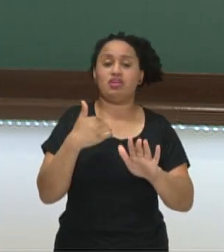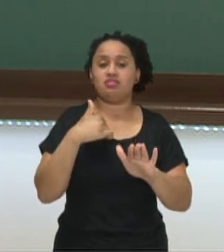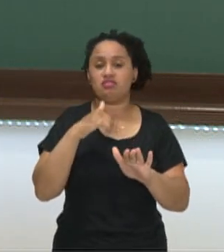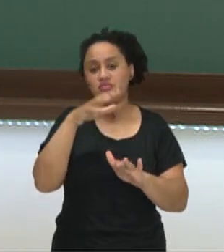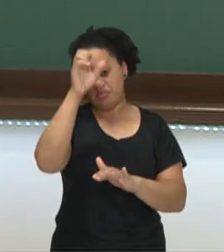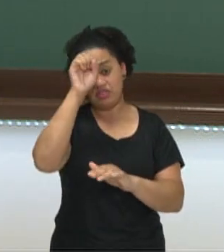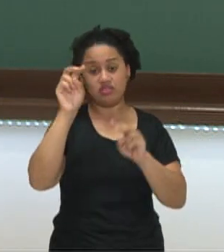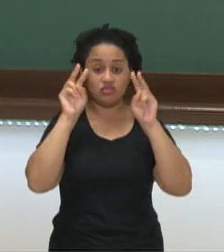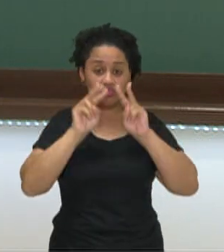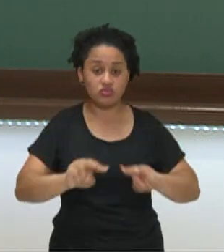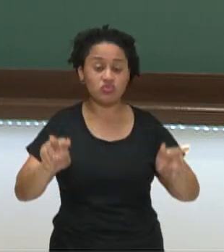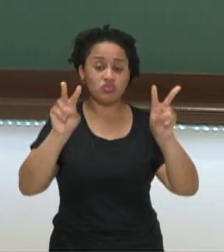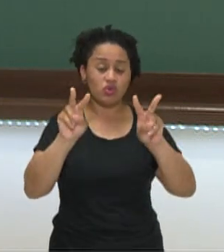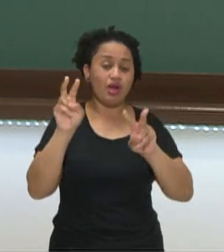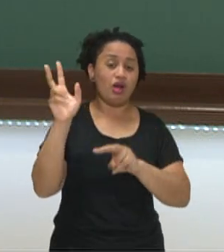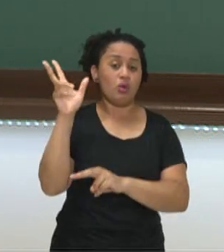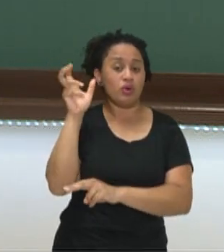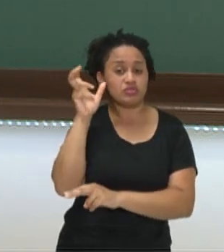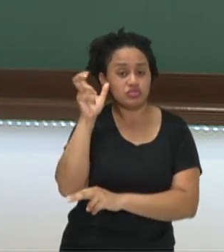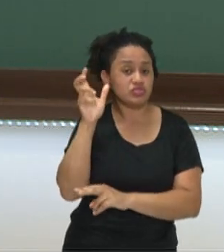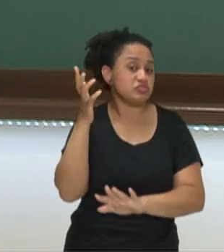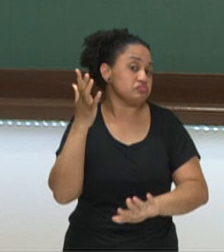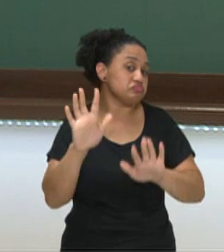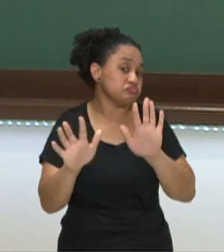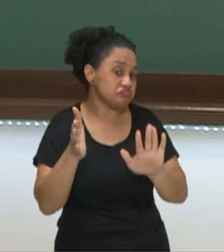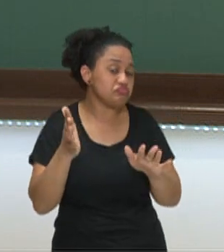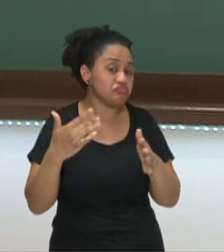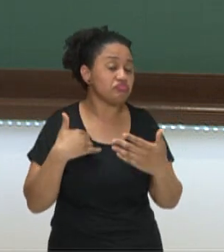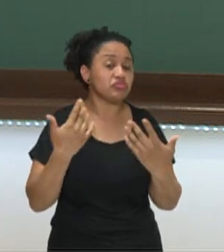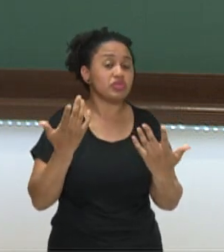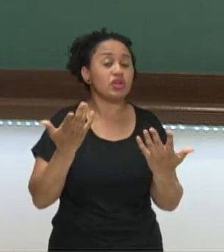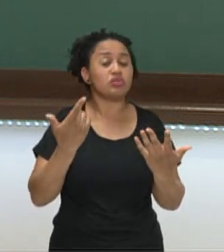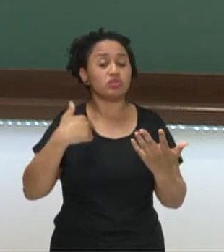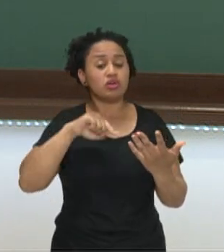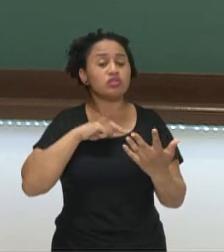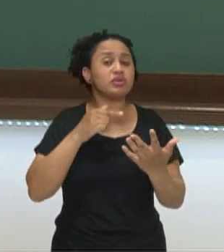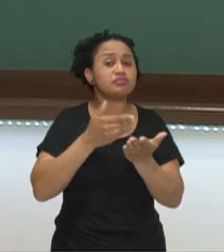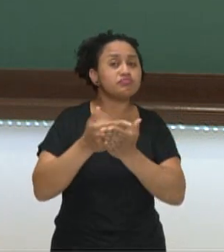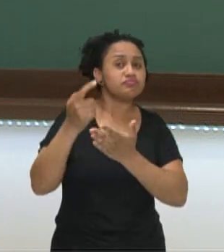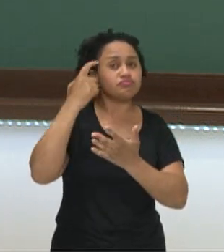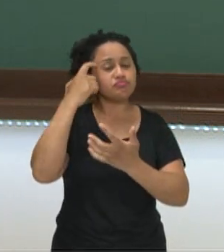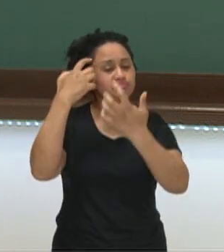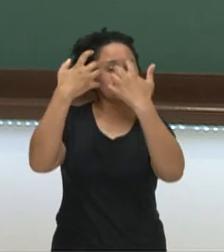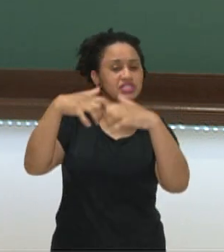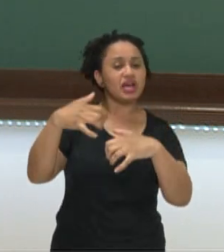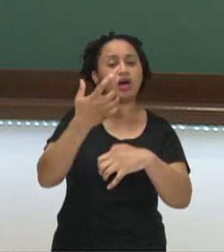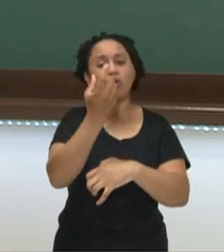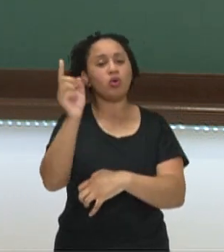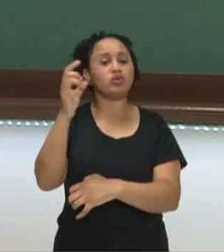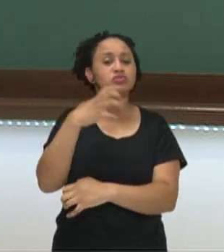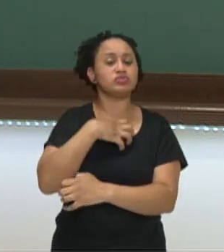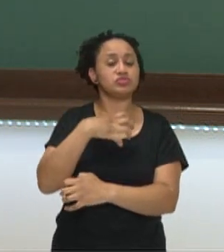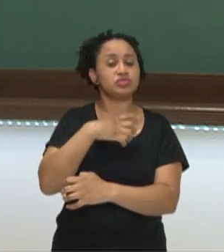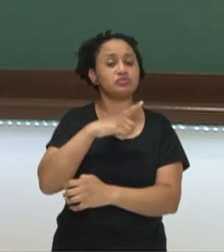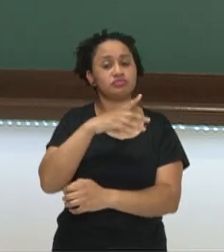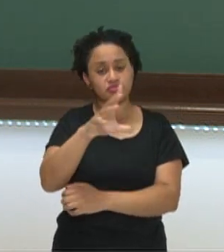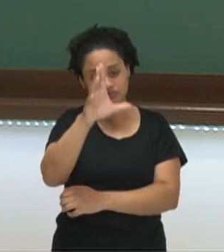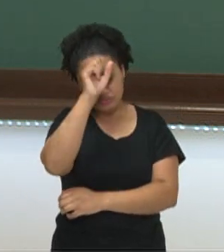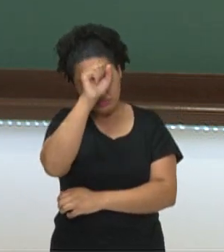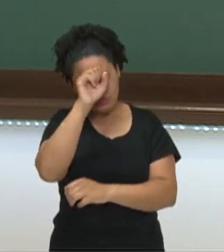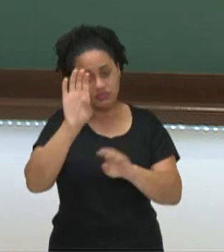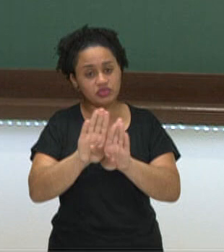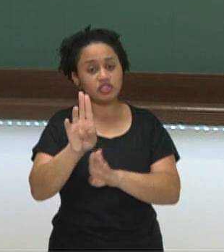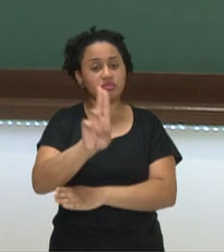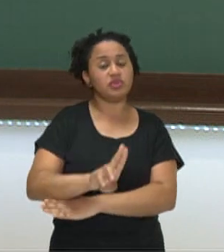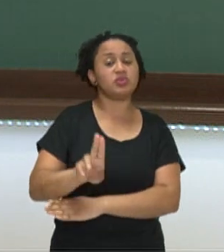aprendizagem visual, auditiva, né? E a gente começa então a pensar em outras formas de aprender e a utilizar